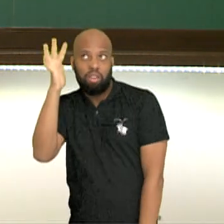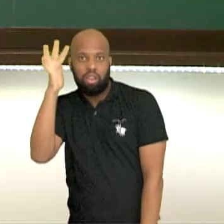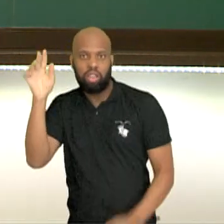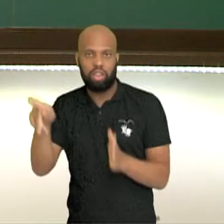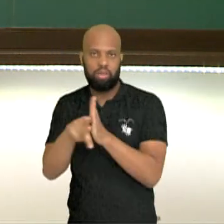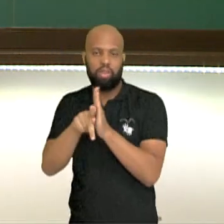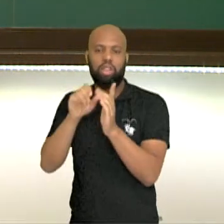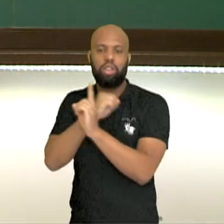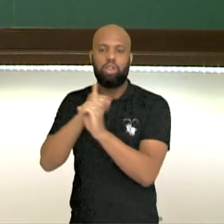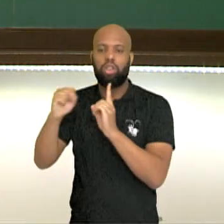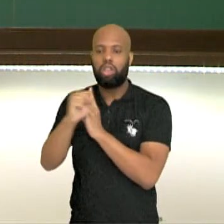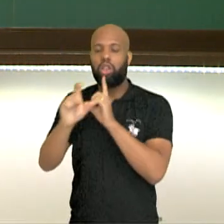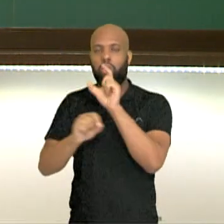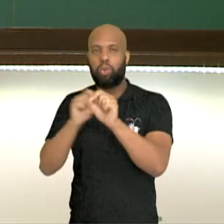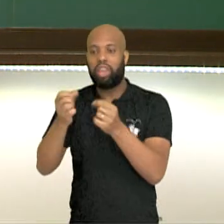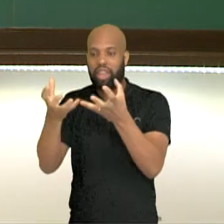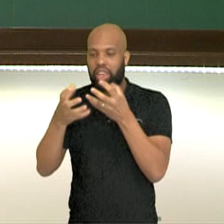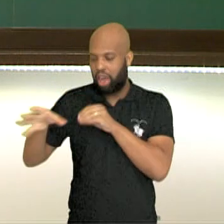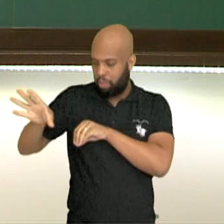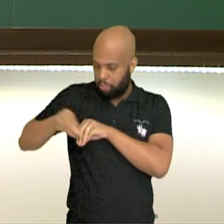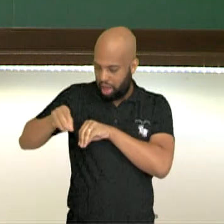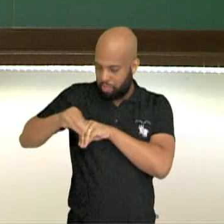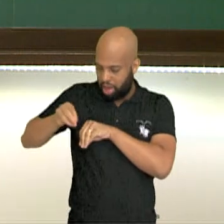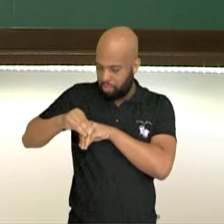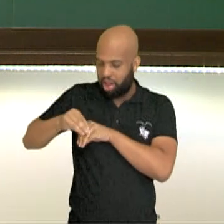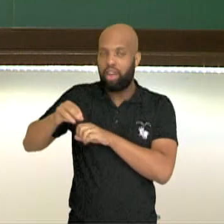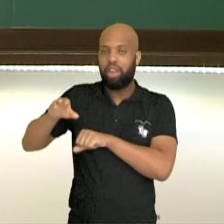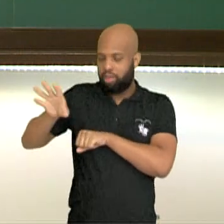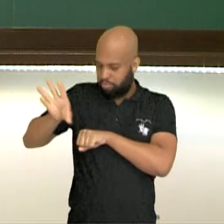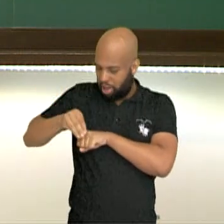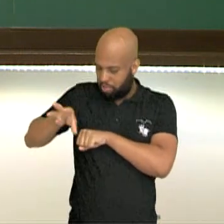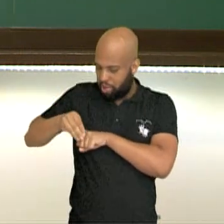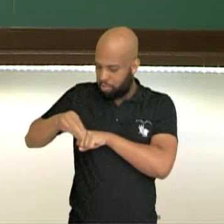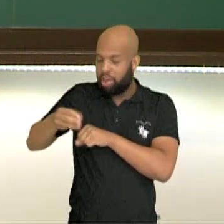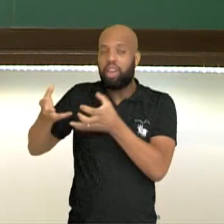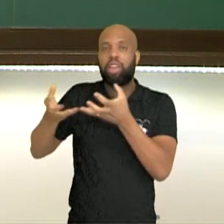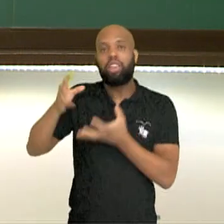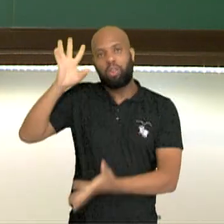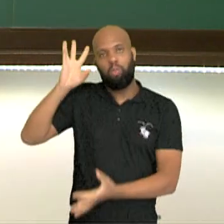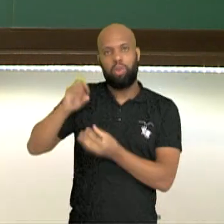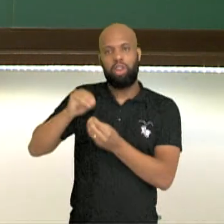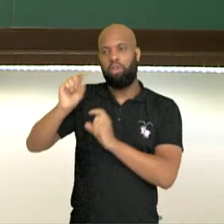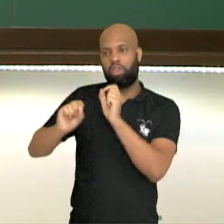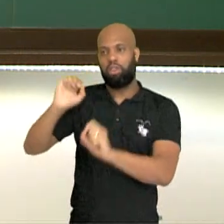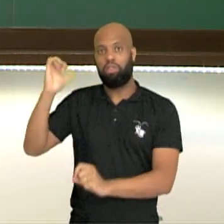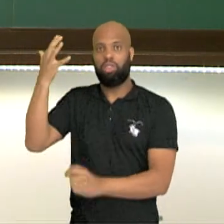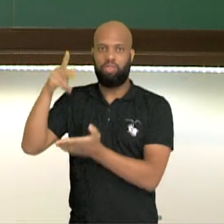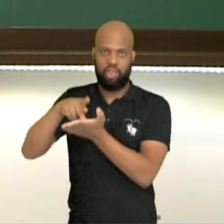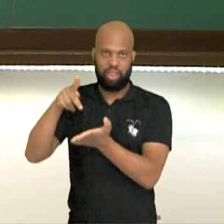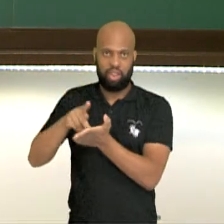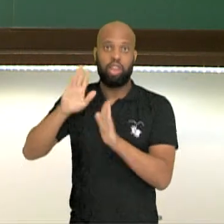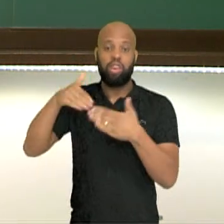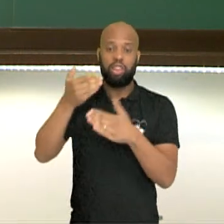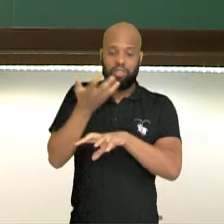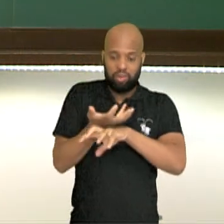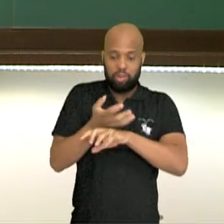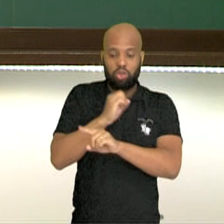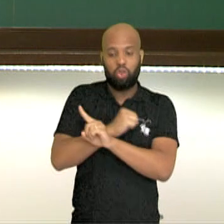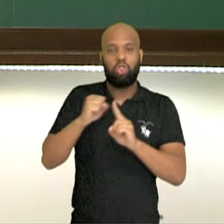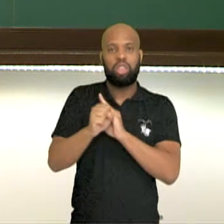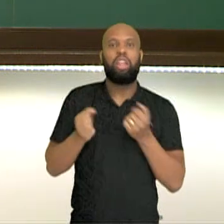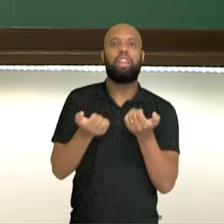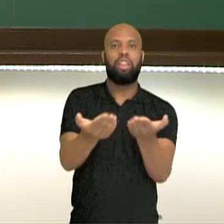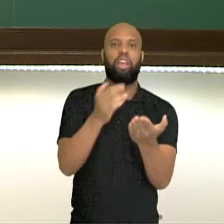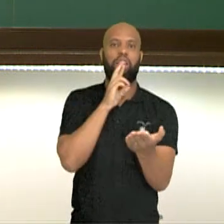né, é agregar um conhecimento a mais, é compreender uma realidade, ou seja, ela dá alguma resposta. Ainda que a